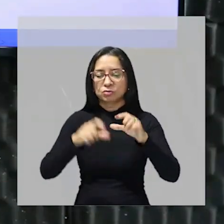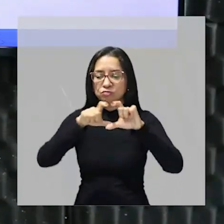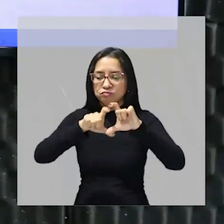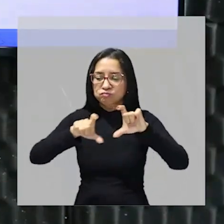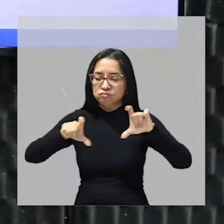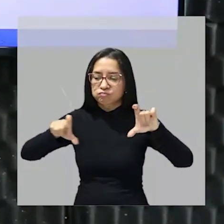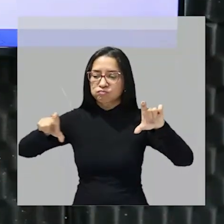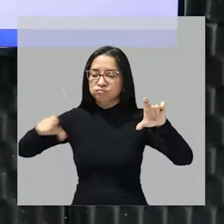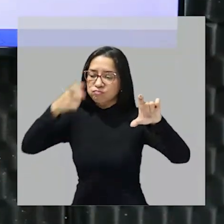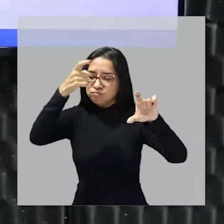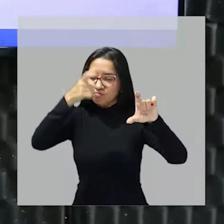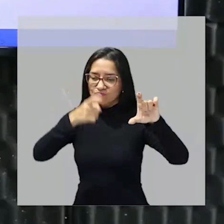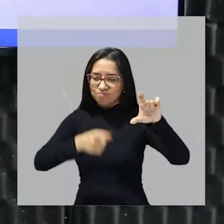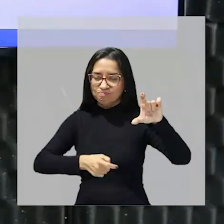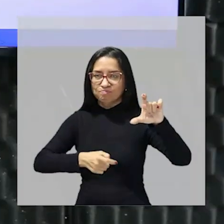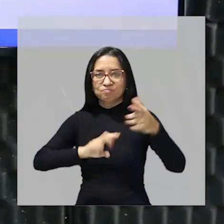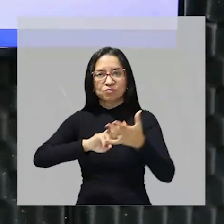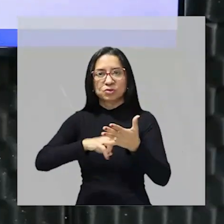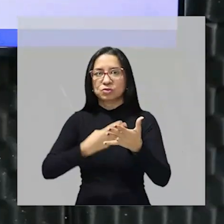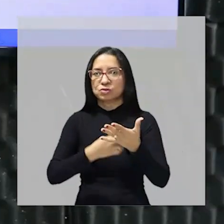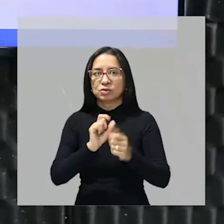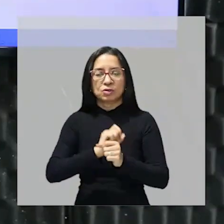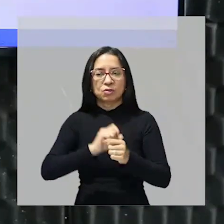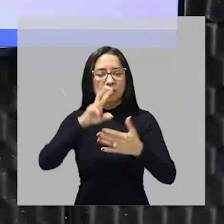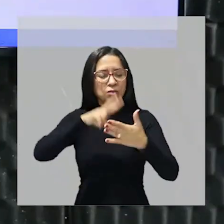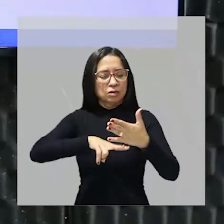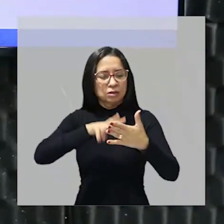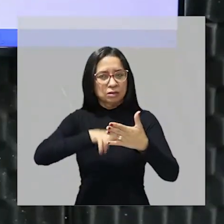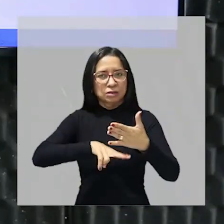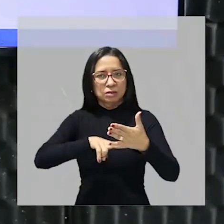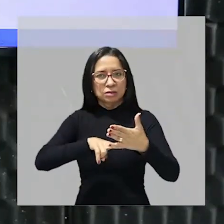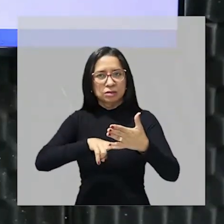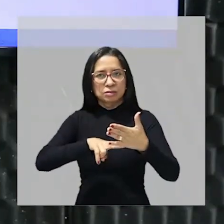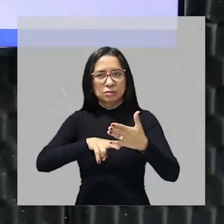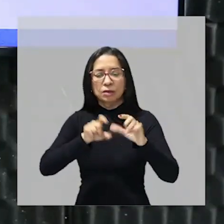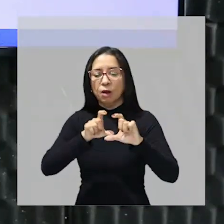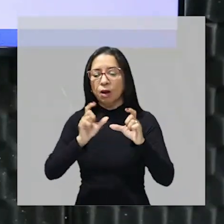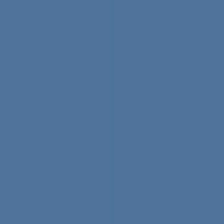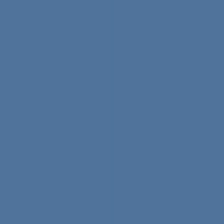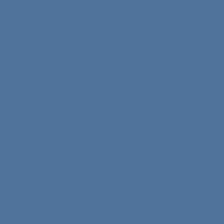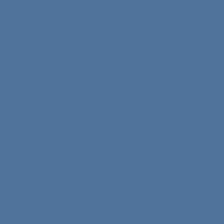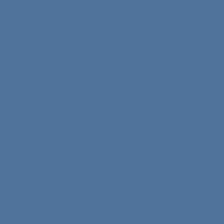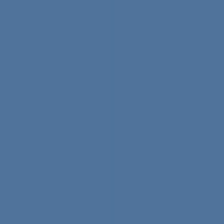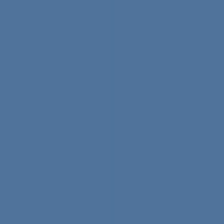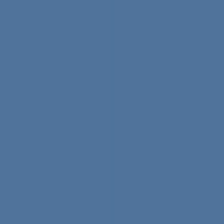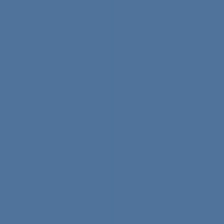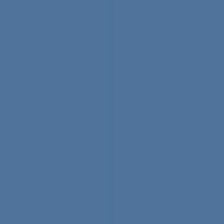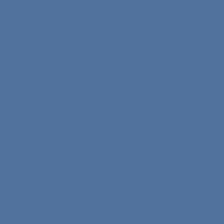principais, eu fiz a leitura na íntegra, tá? E é assim que funciona. Por hoje a gente fica por aqui.